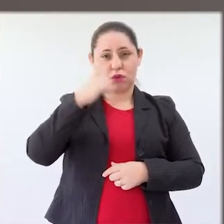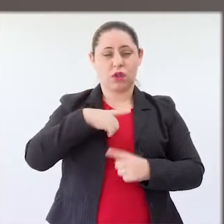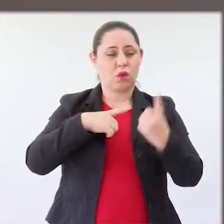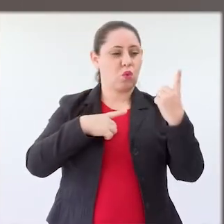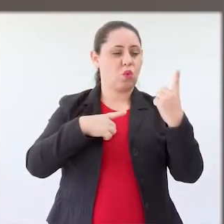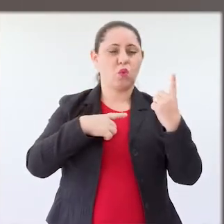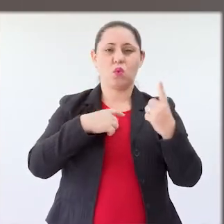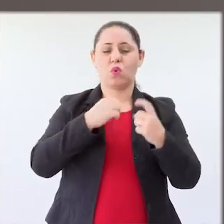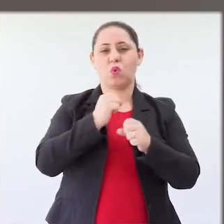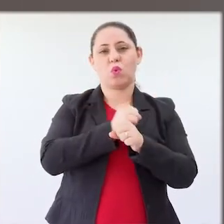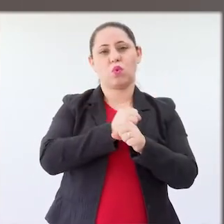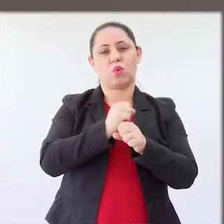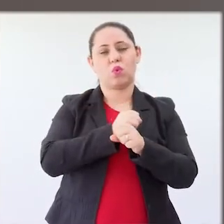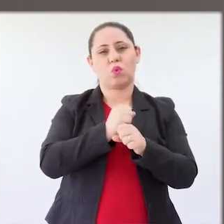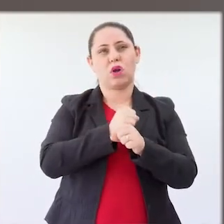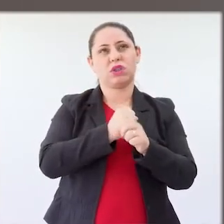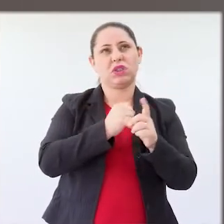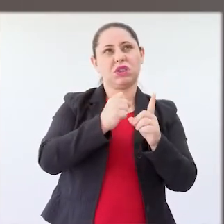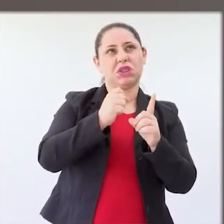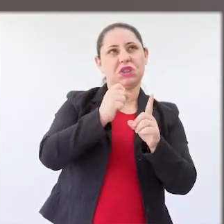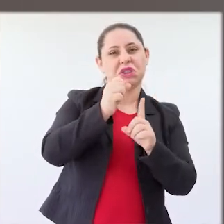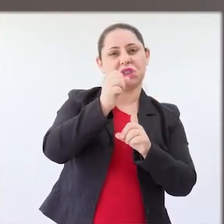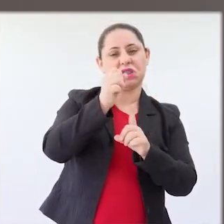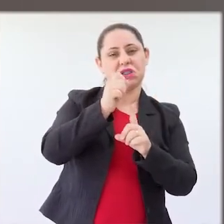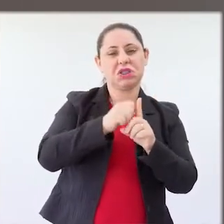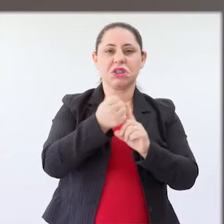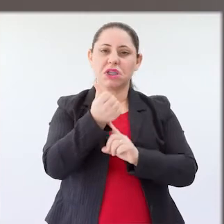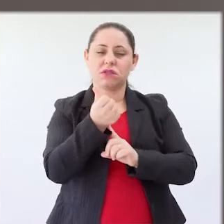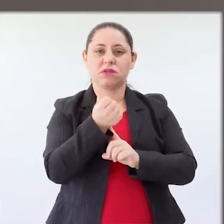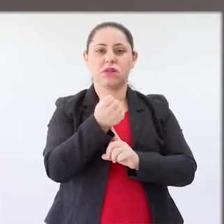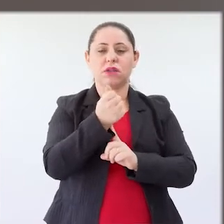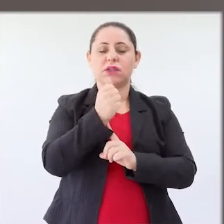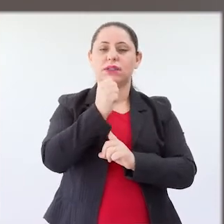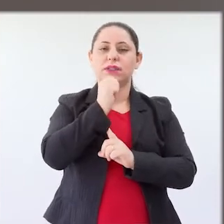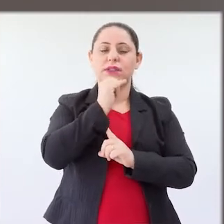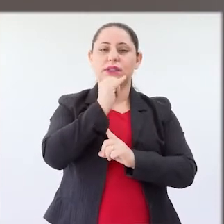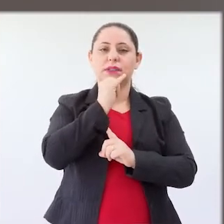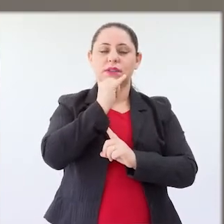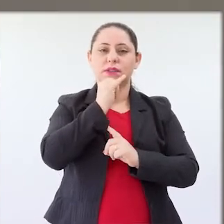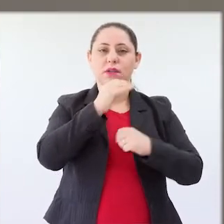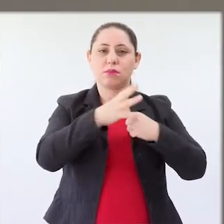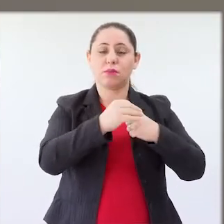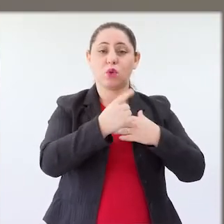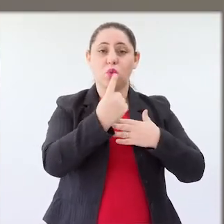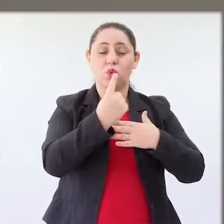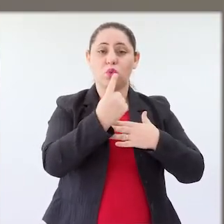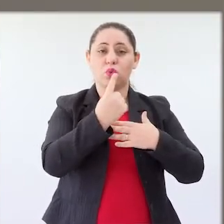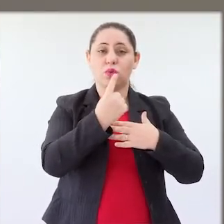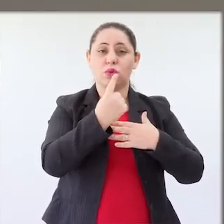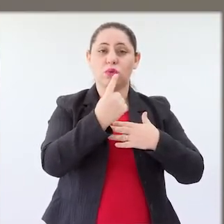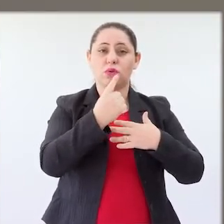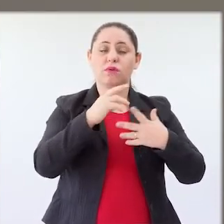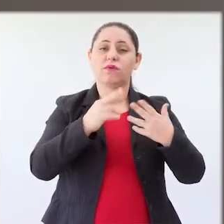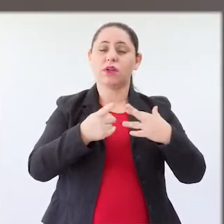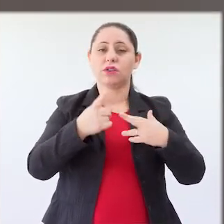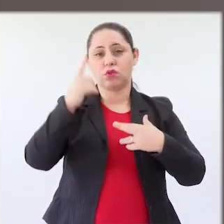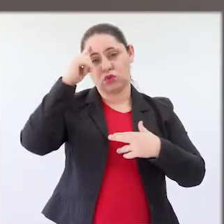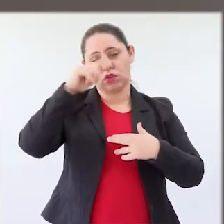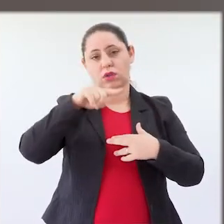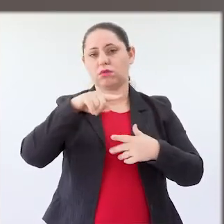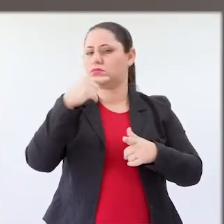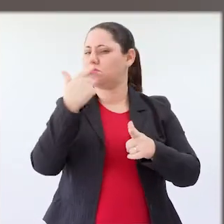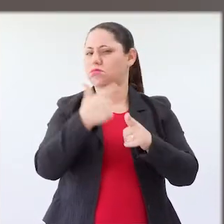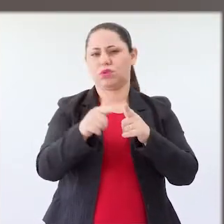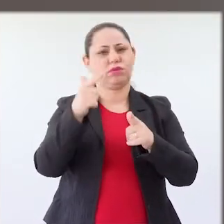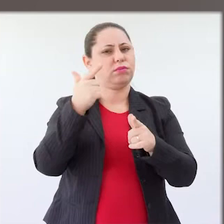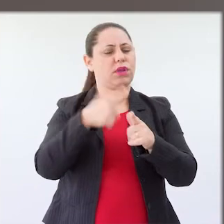paciente tem 1 ano, a criança está com 1 ano e 6 meses e ainda está mamando, mesmo que seja uma vez ao dia. Aí já